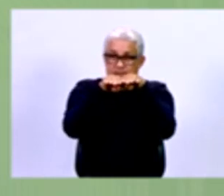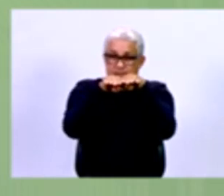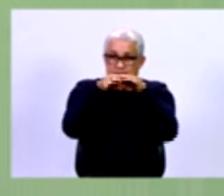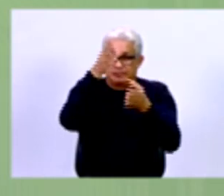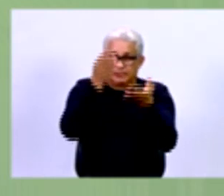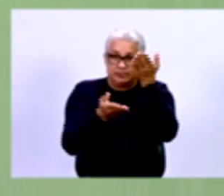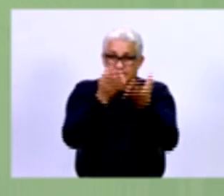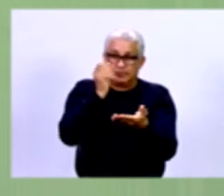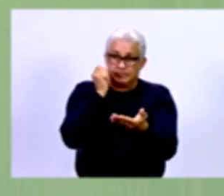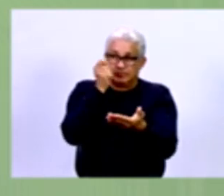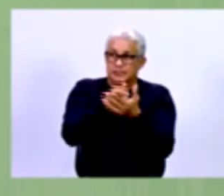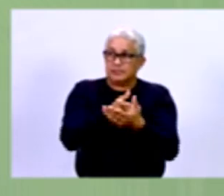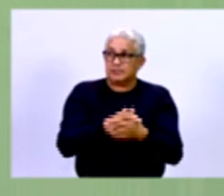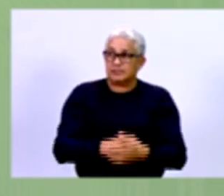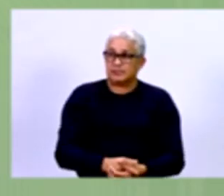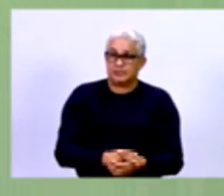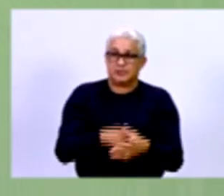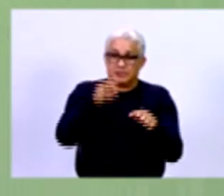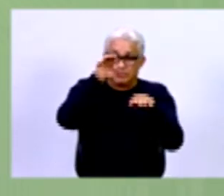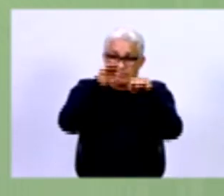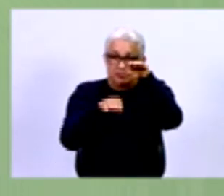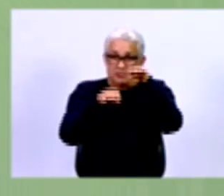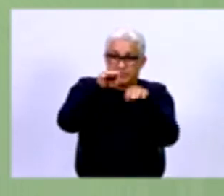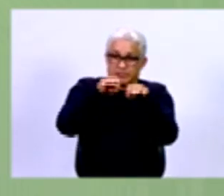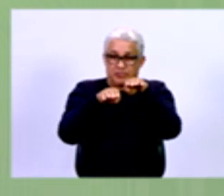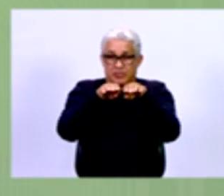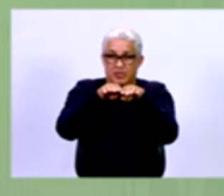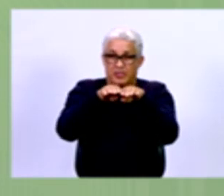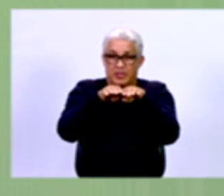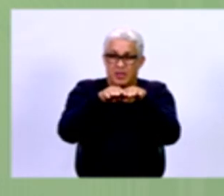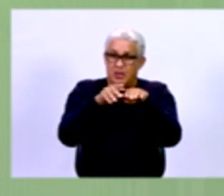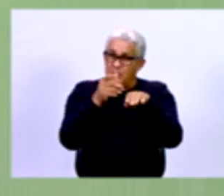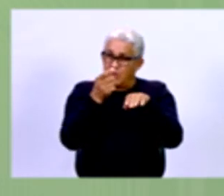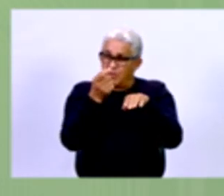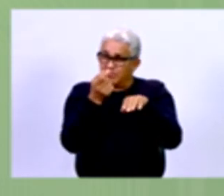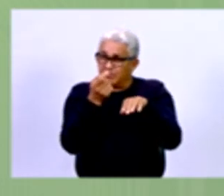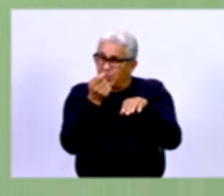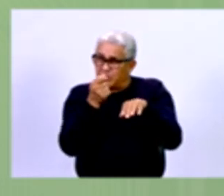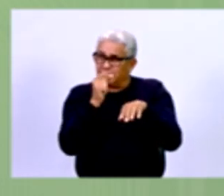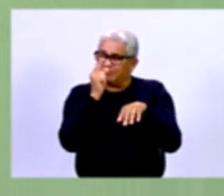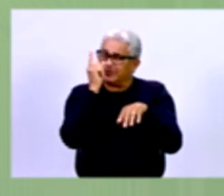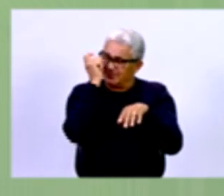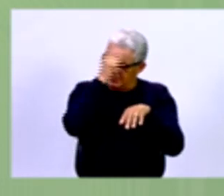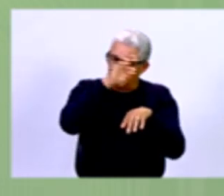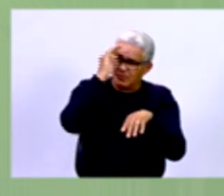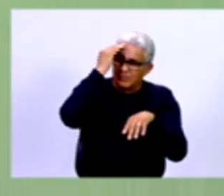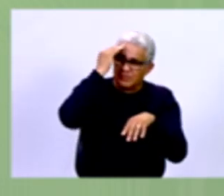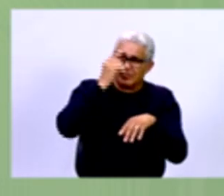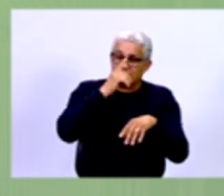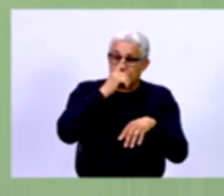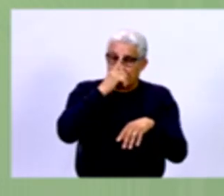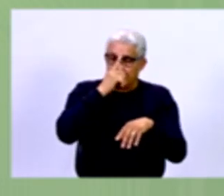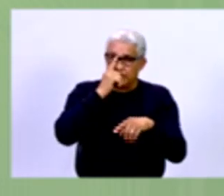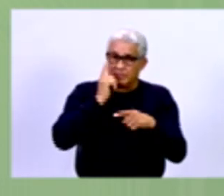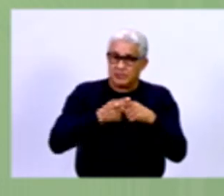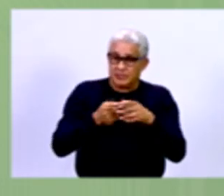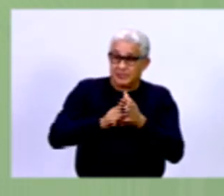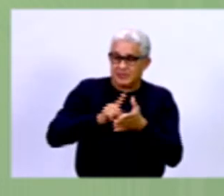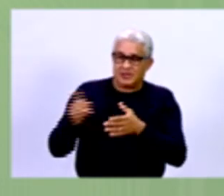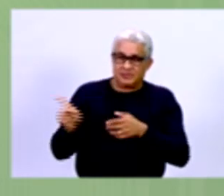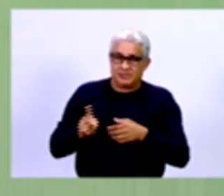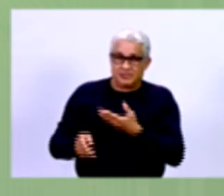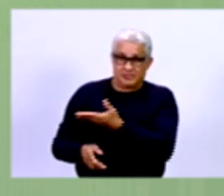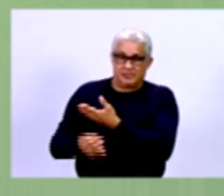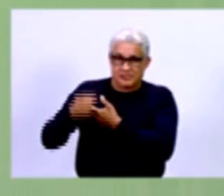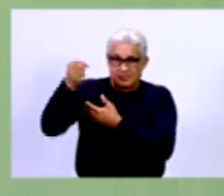pagamento, o equilíbrio dele é um pouco complexo de se entender. Por quê? Como a professora colocou,